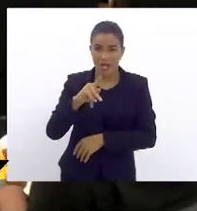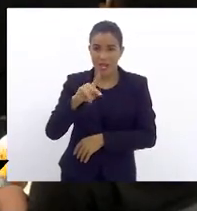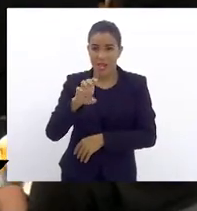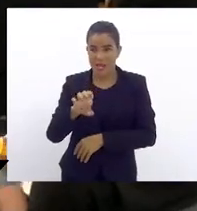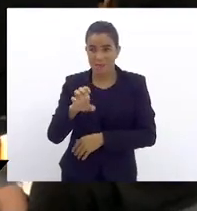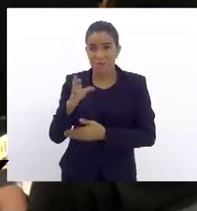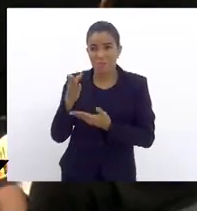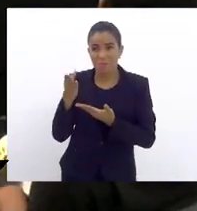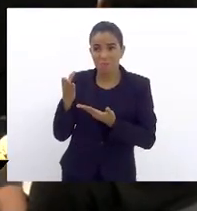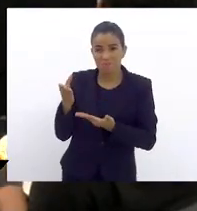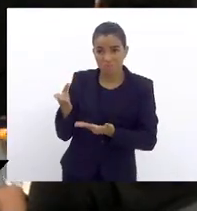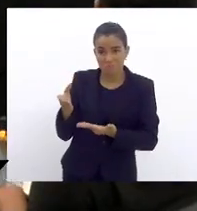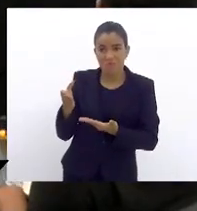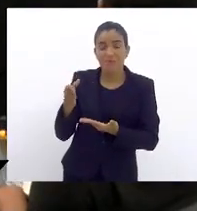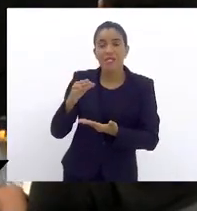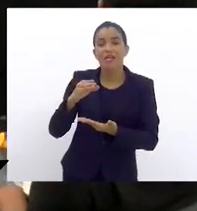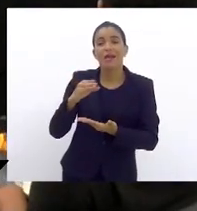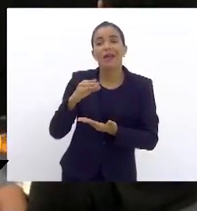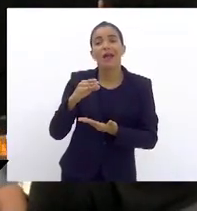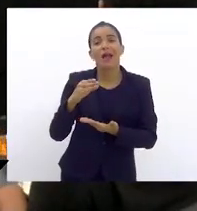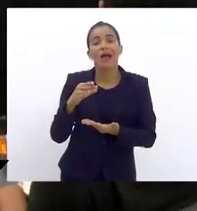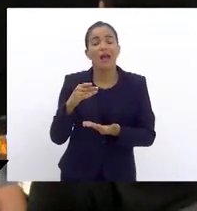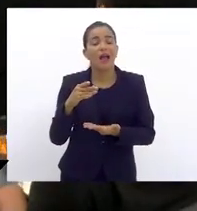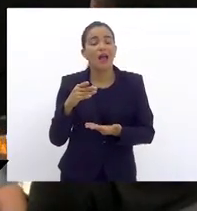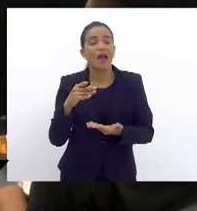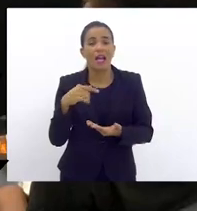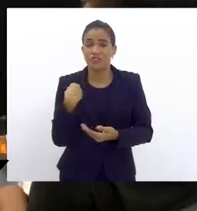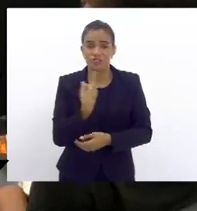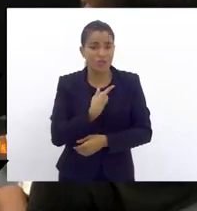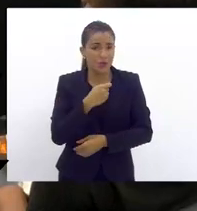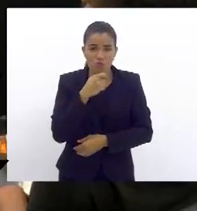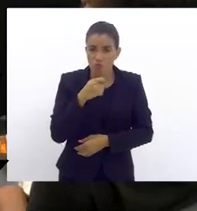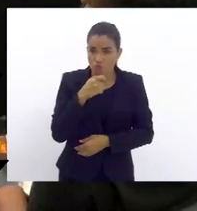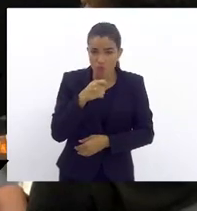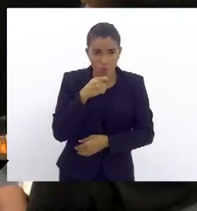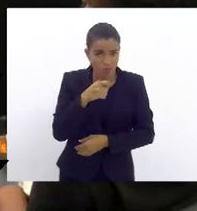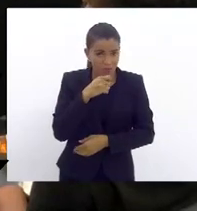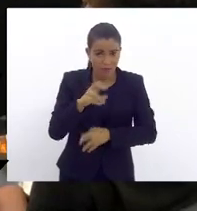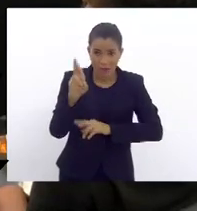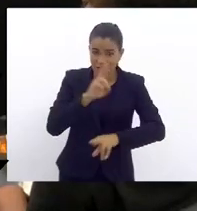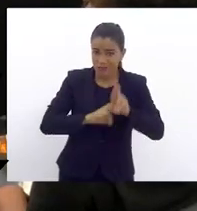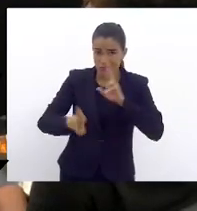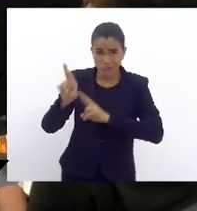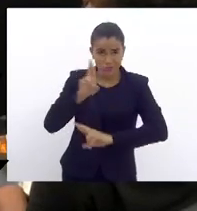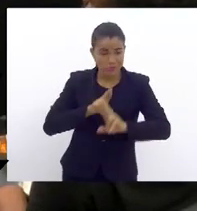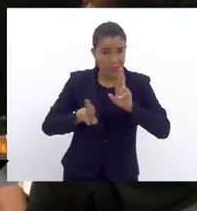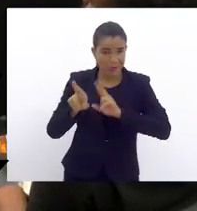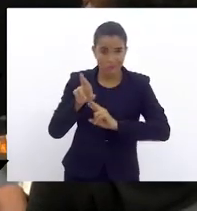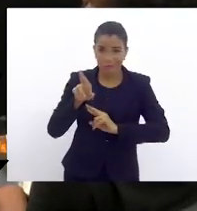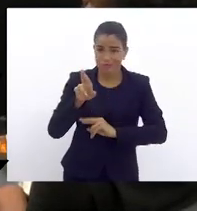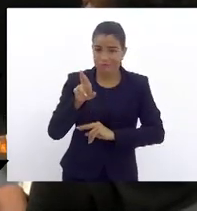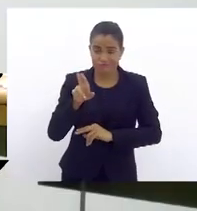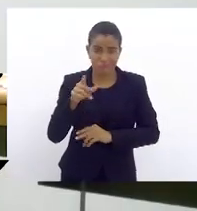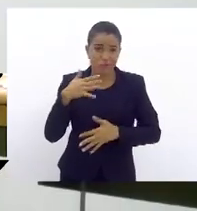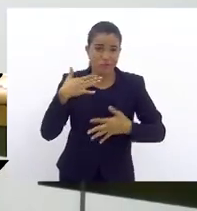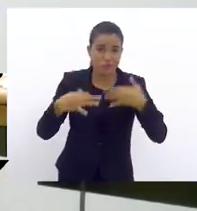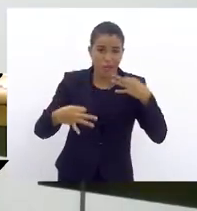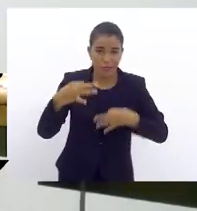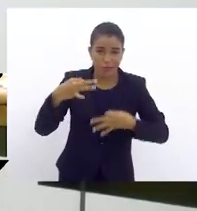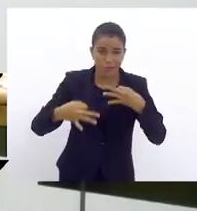Jandira que tem nos ajudado bastante sinalizou a gente ainda não teve desdobramento do caso na época